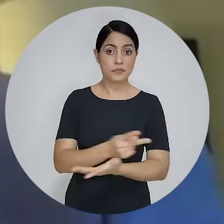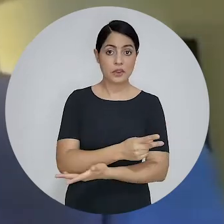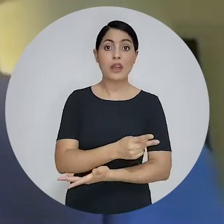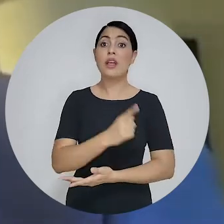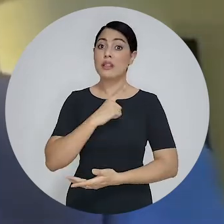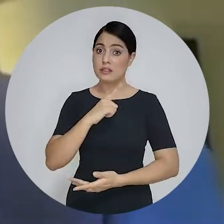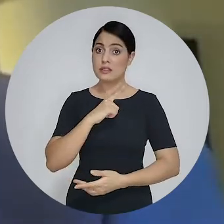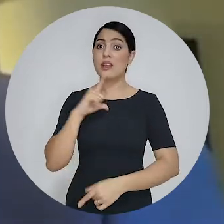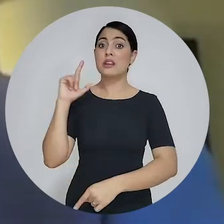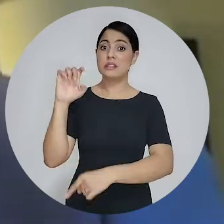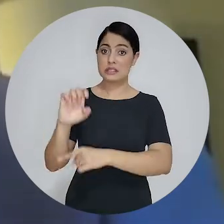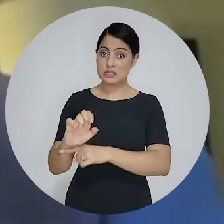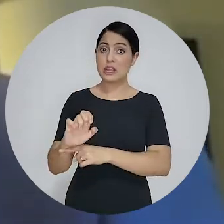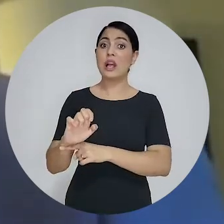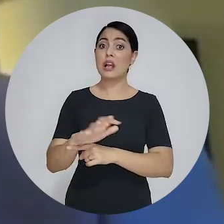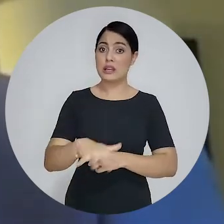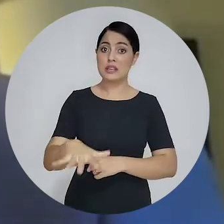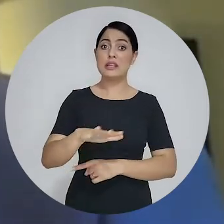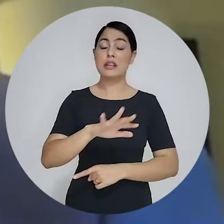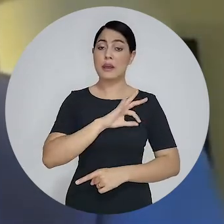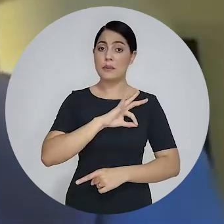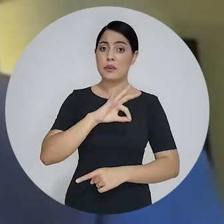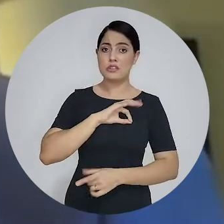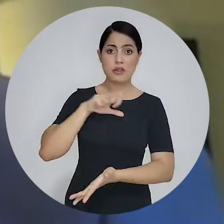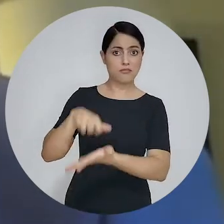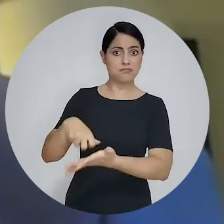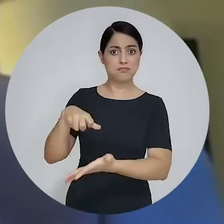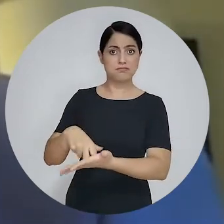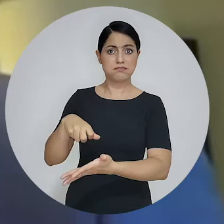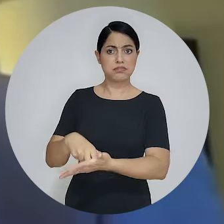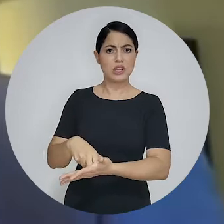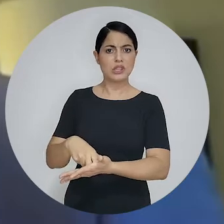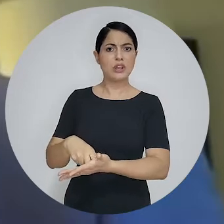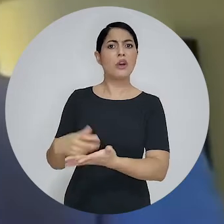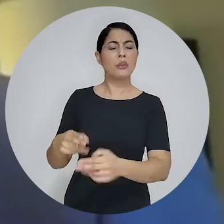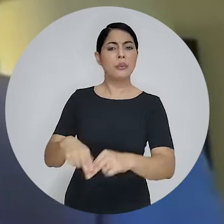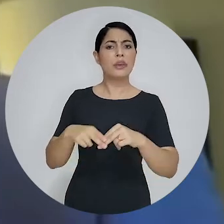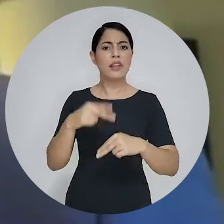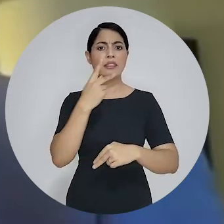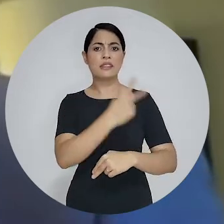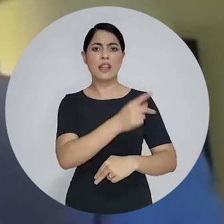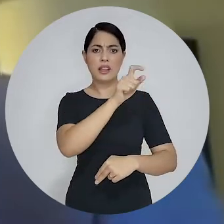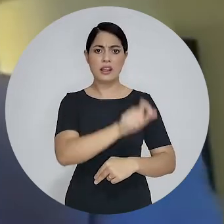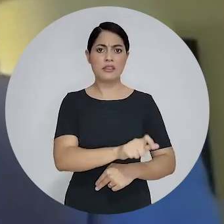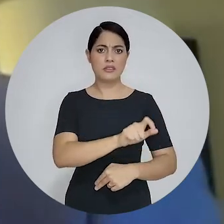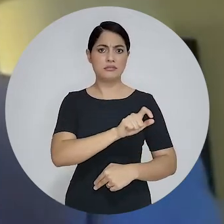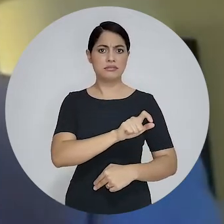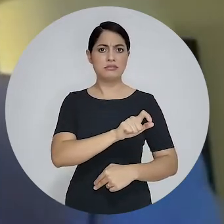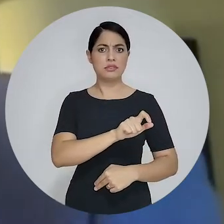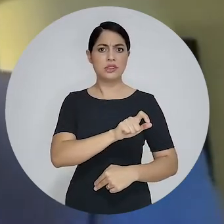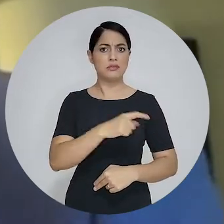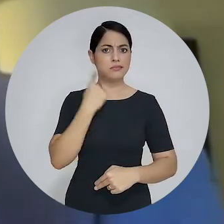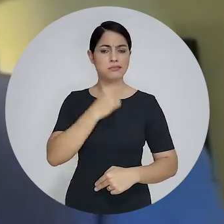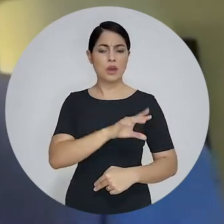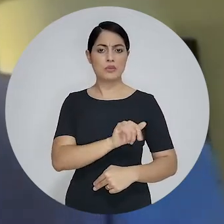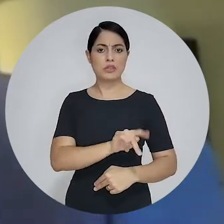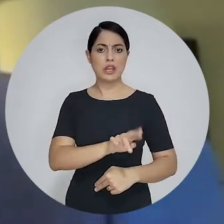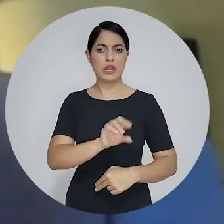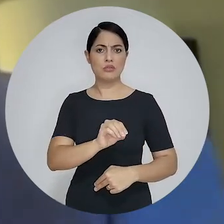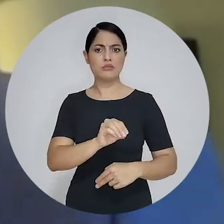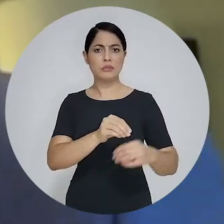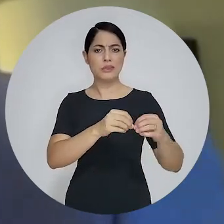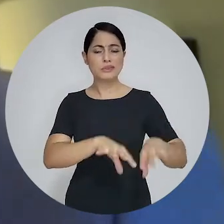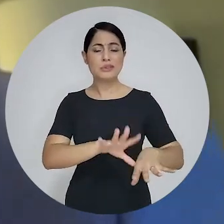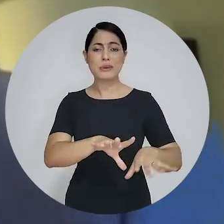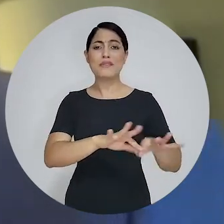e condenar o Estado e suas forças policiais, cujas ações lesaram não apenas o ilustre advogado Orcélio Júnior e sua família,